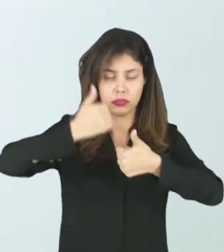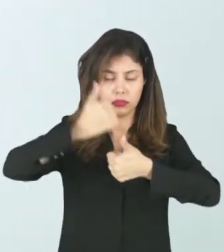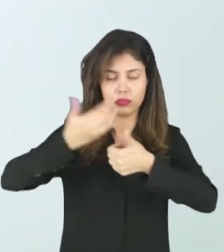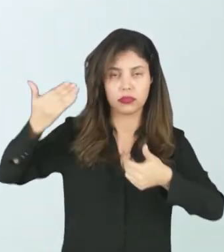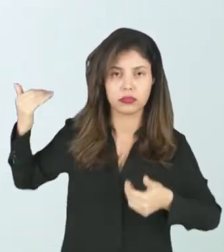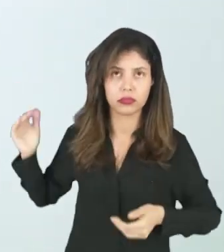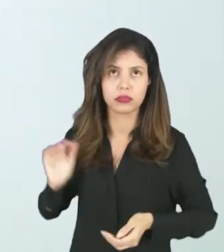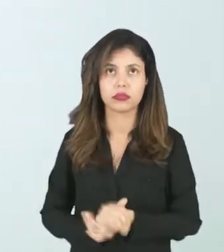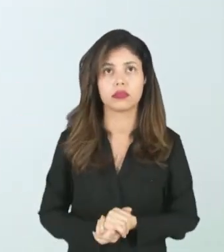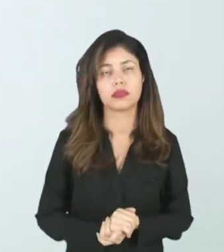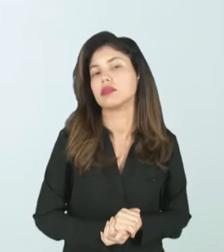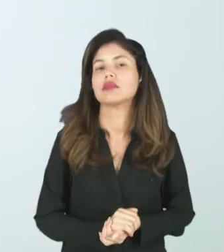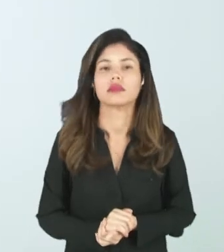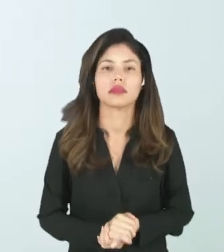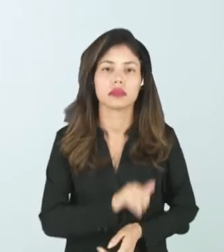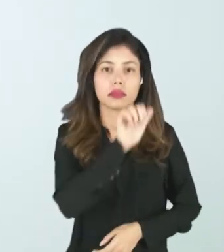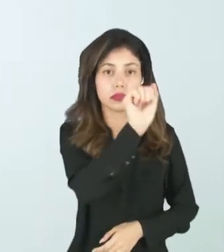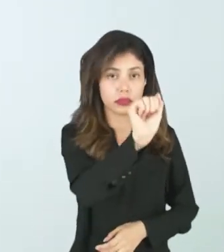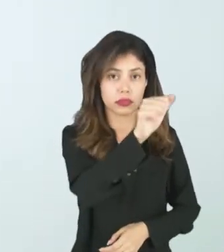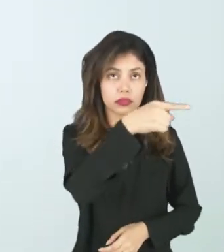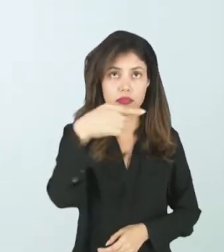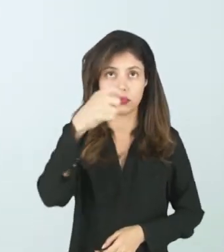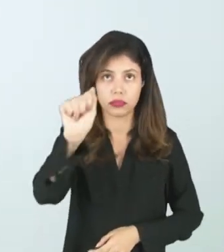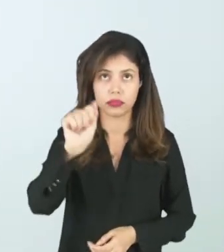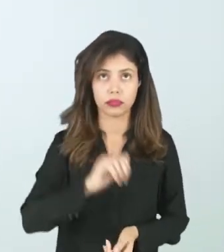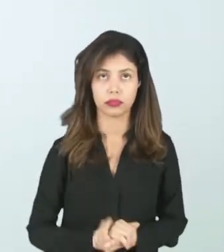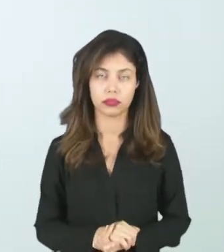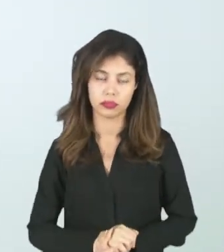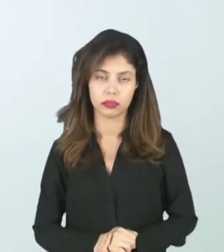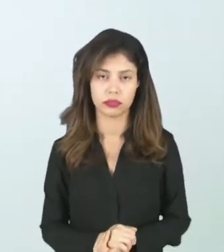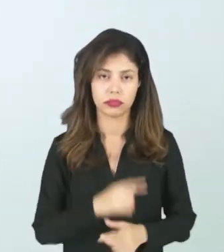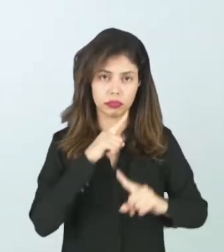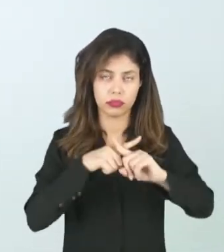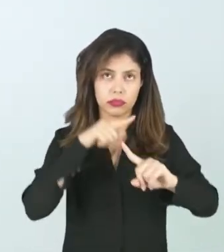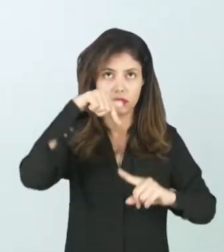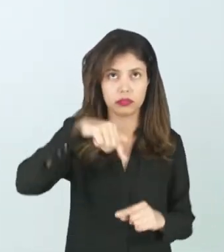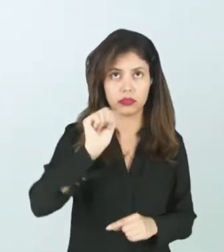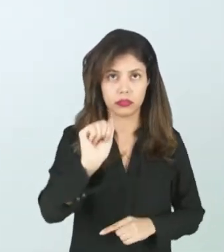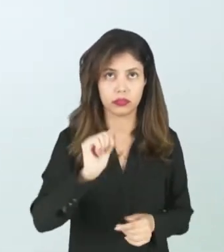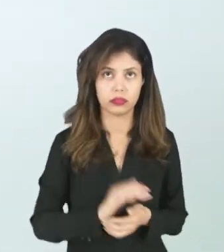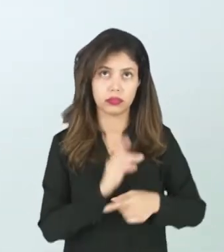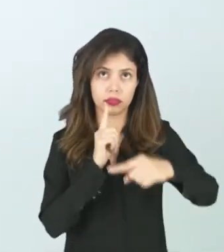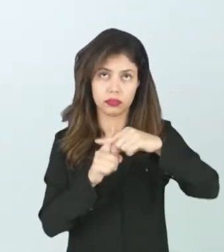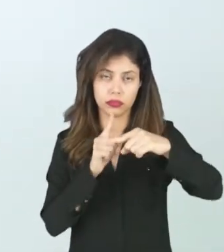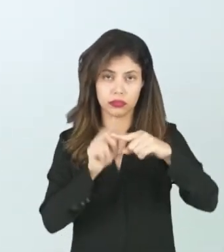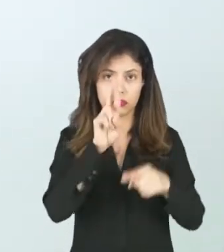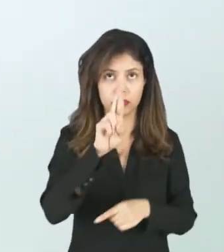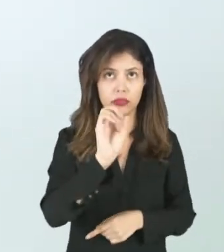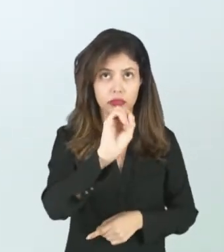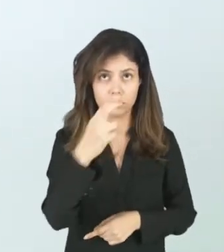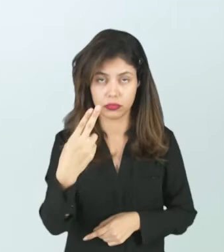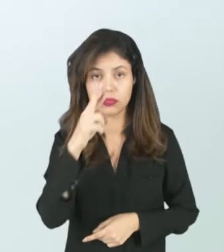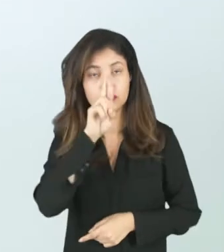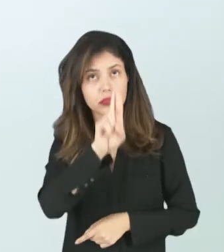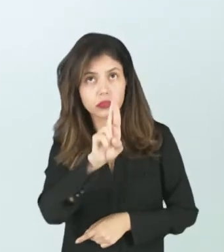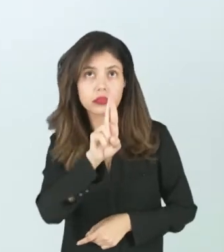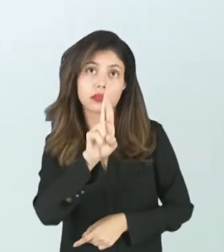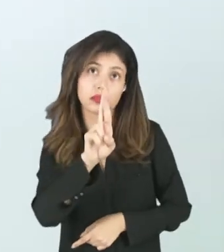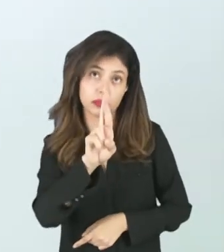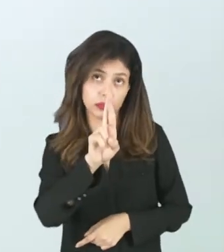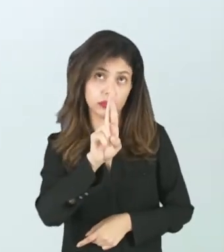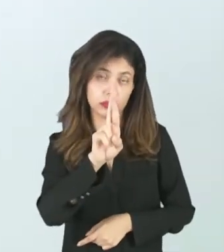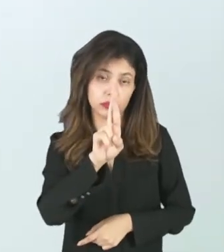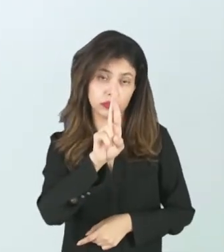aí, fazendo a verificação aí, simplificando esse termo, então nós teremos que o resto é igual a P de